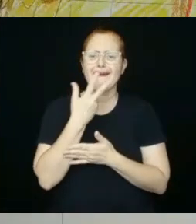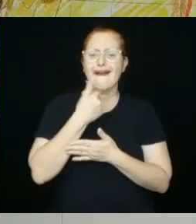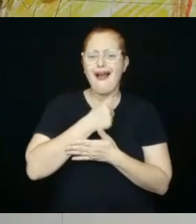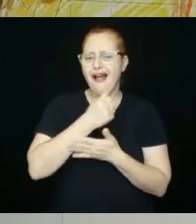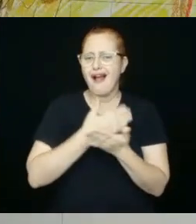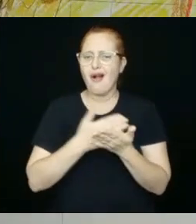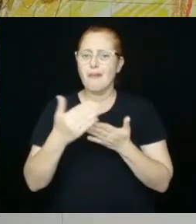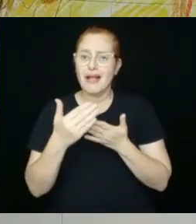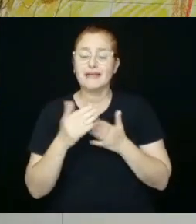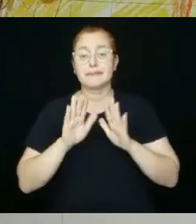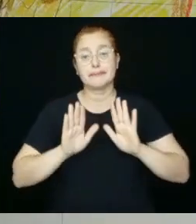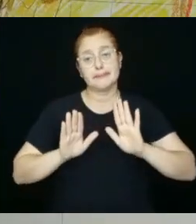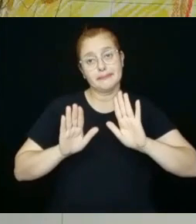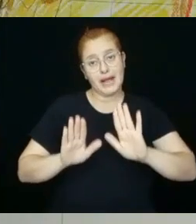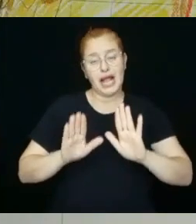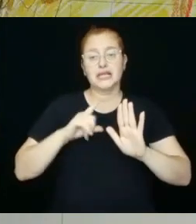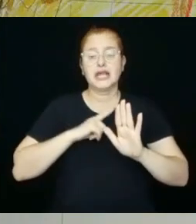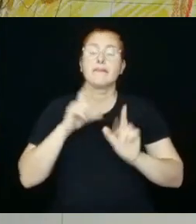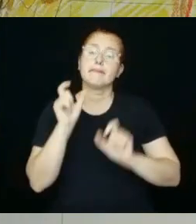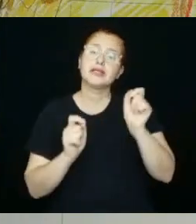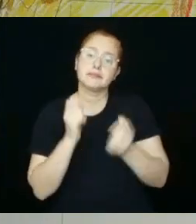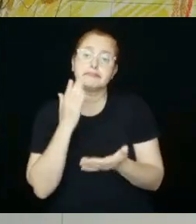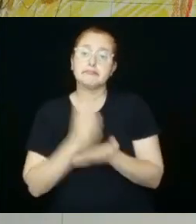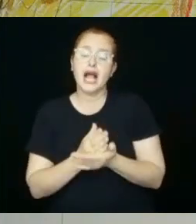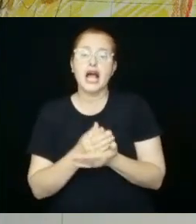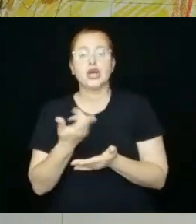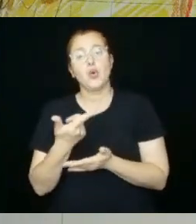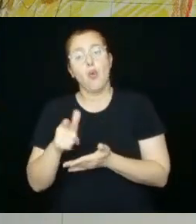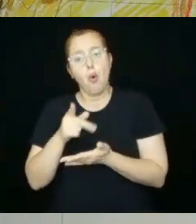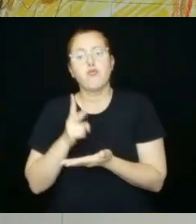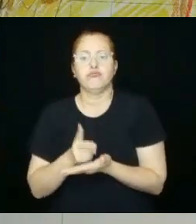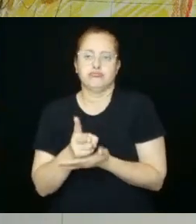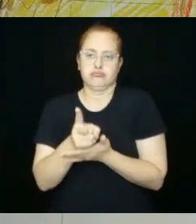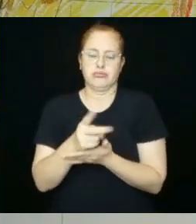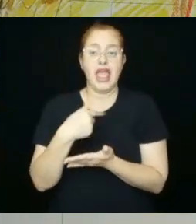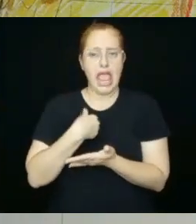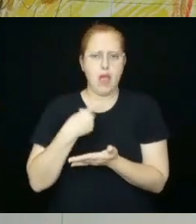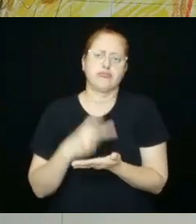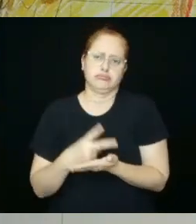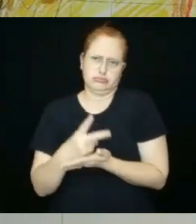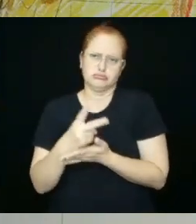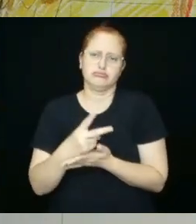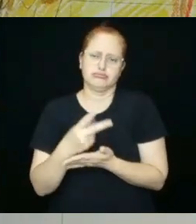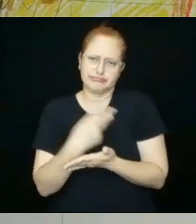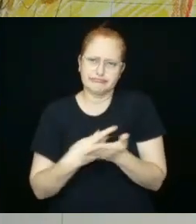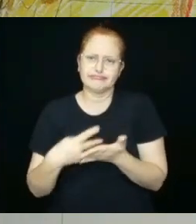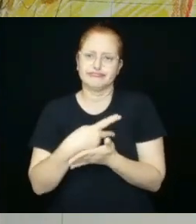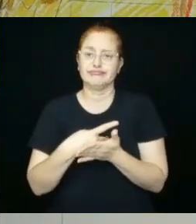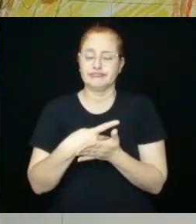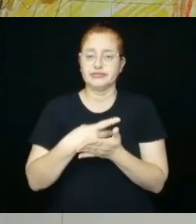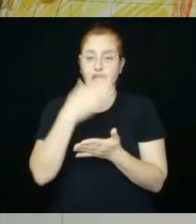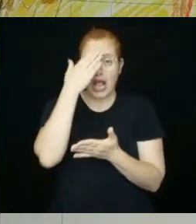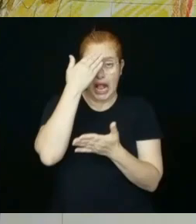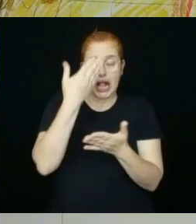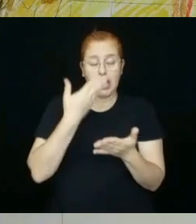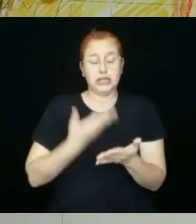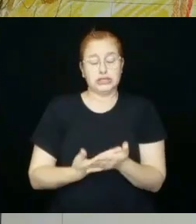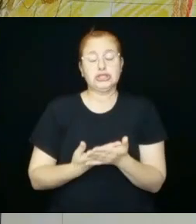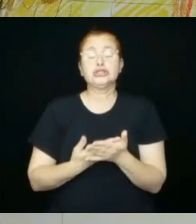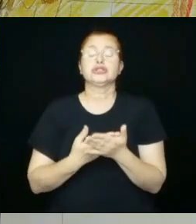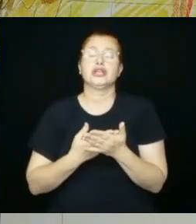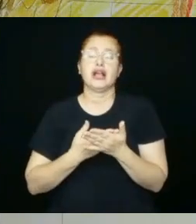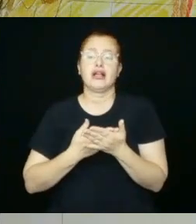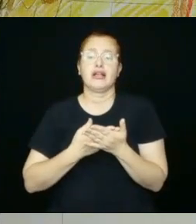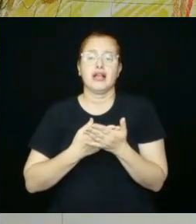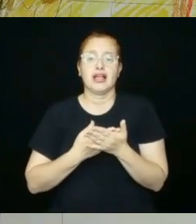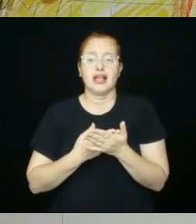criança, assim, mas só que tem aquelas pessoas que param, as pessoas que continuam. Eu continuei, assim, eu acredito que essa